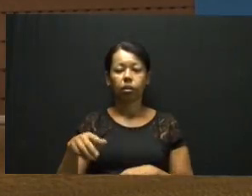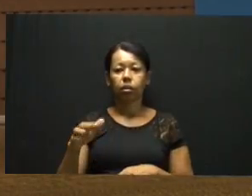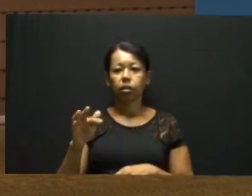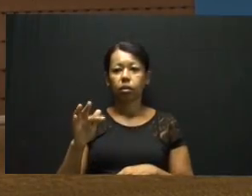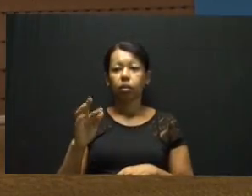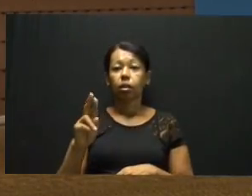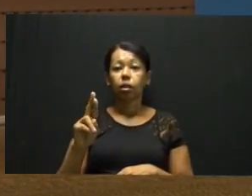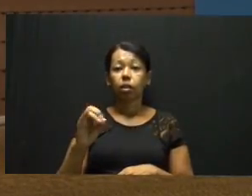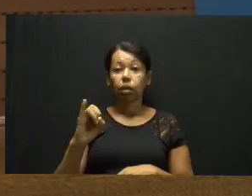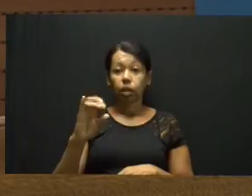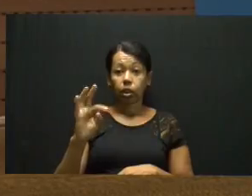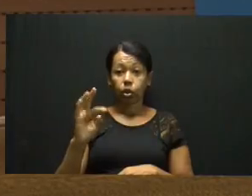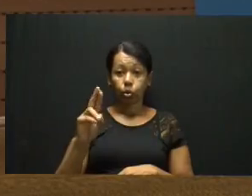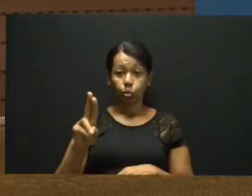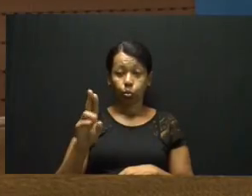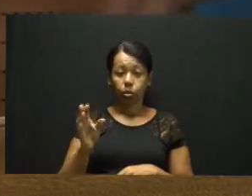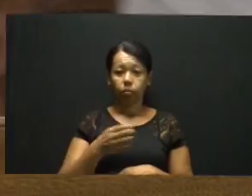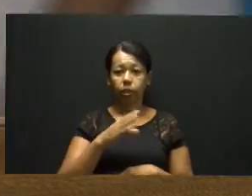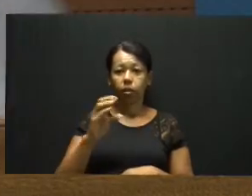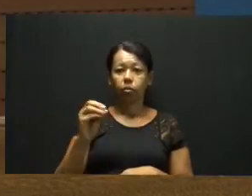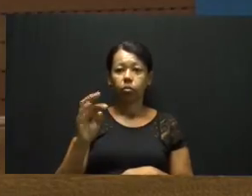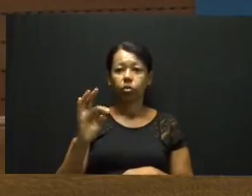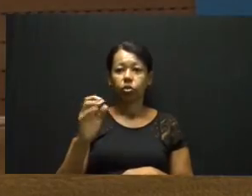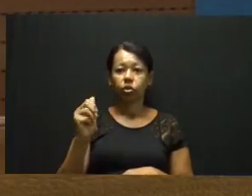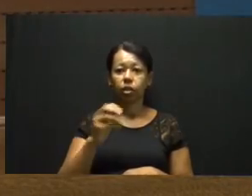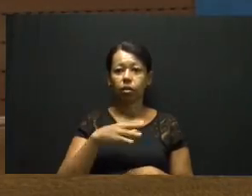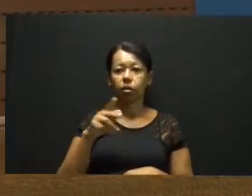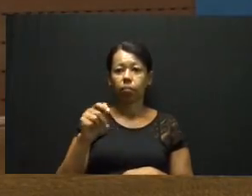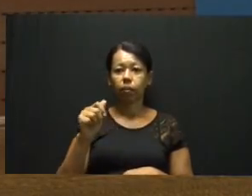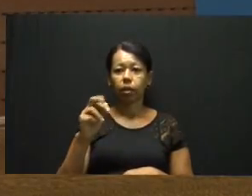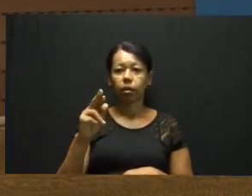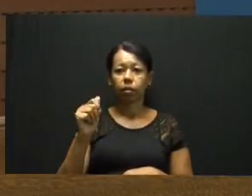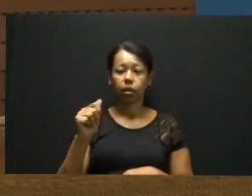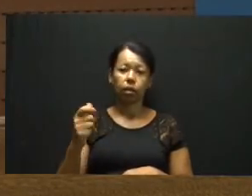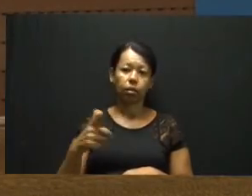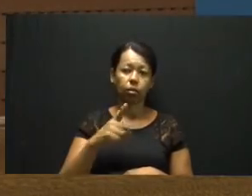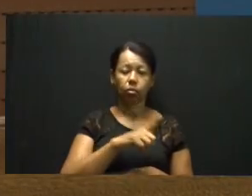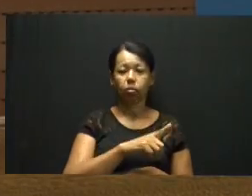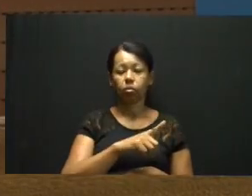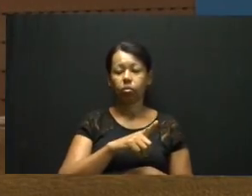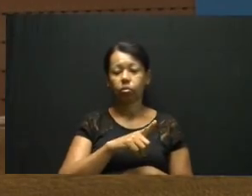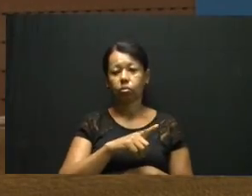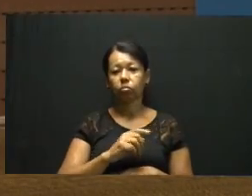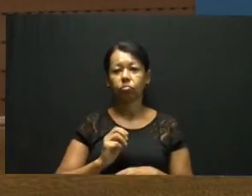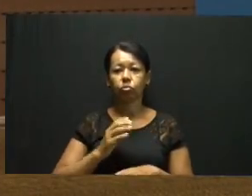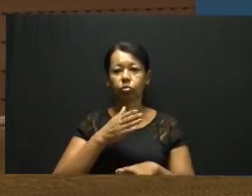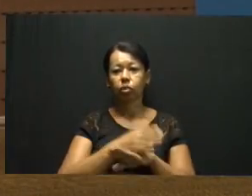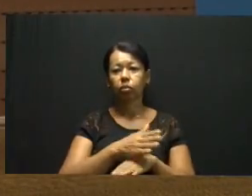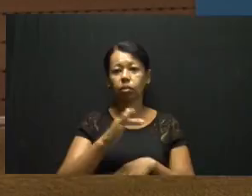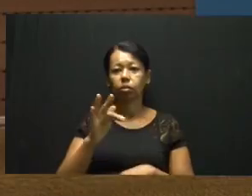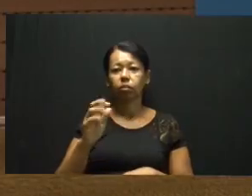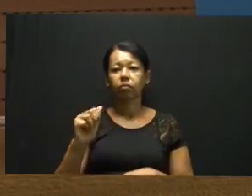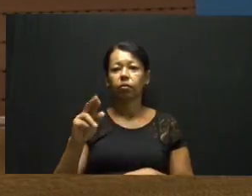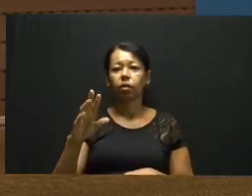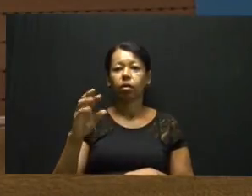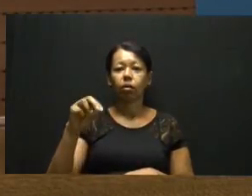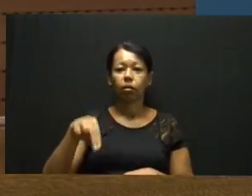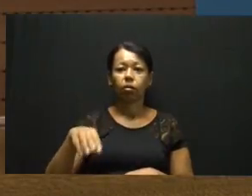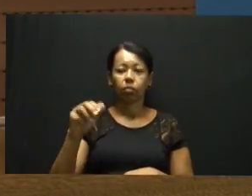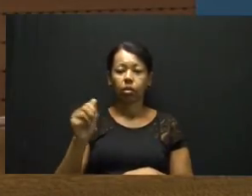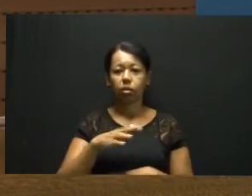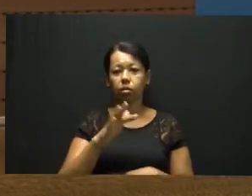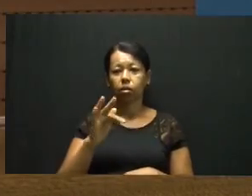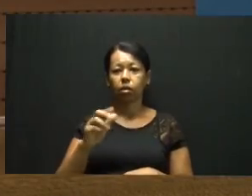Pilões, Caminhos do Mar, Cotia Pará, Perequê, entre outros. É a exploração da fauna, da flora, das cachoeiras,